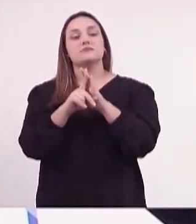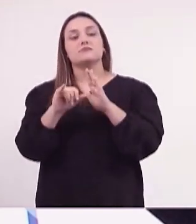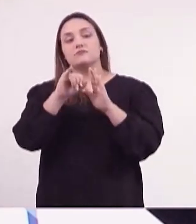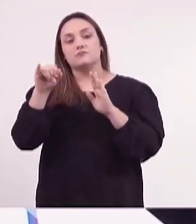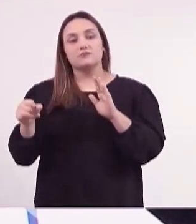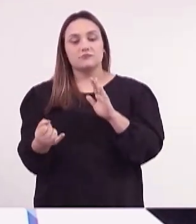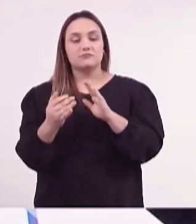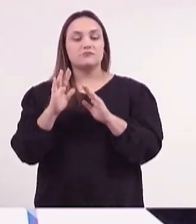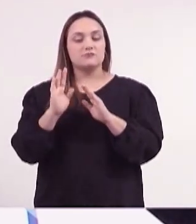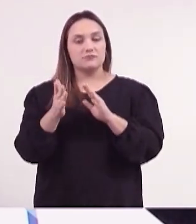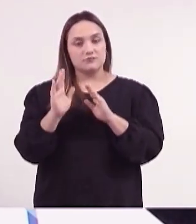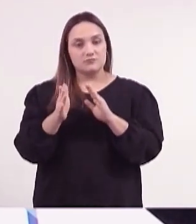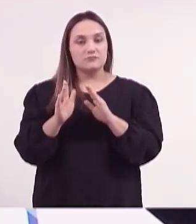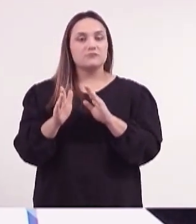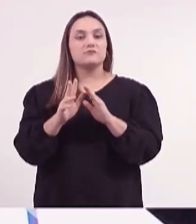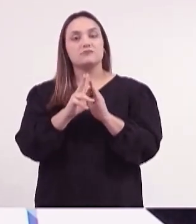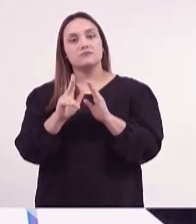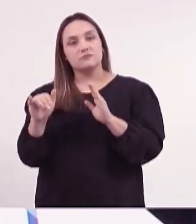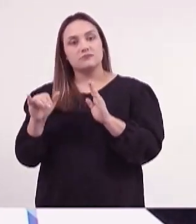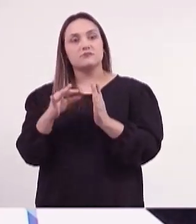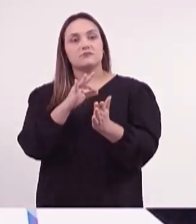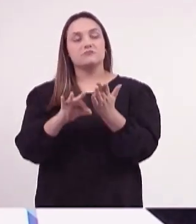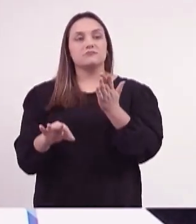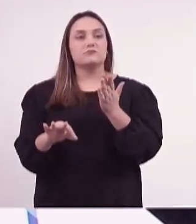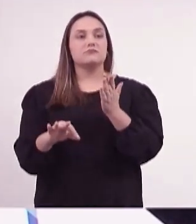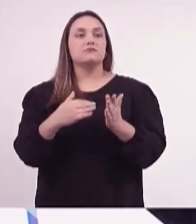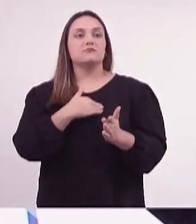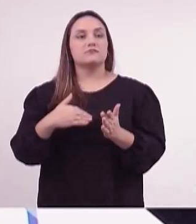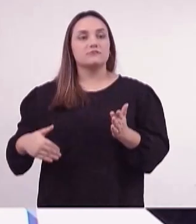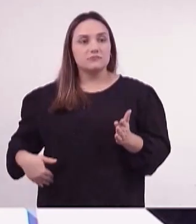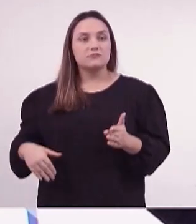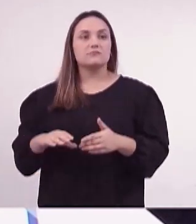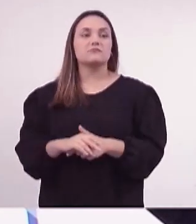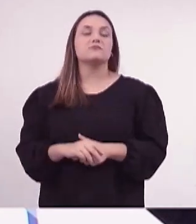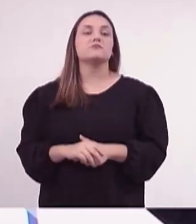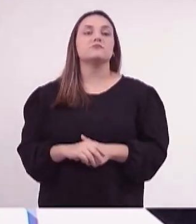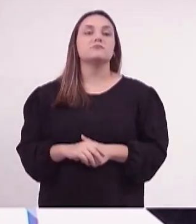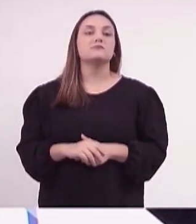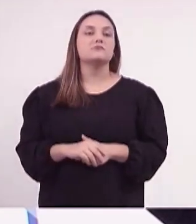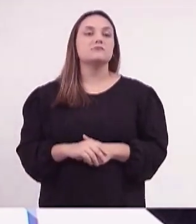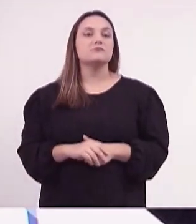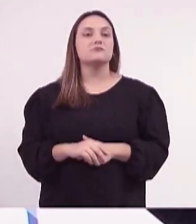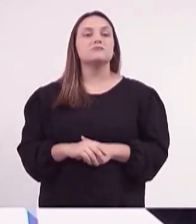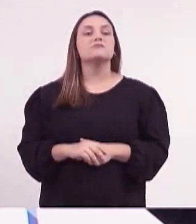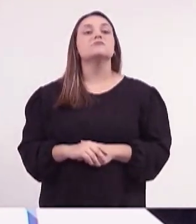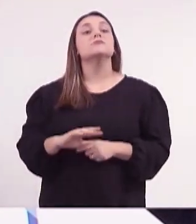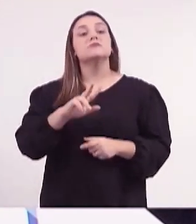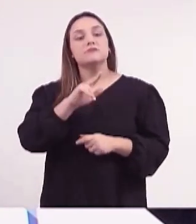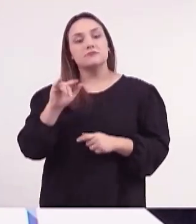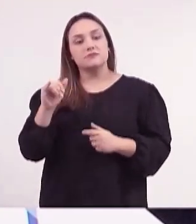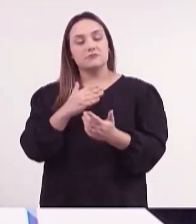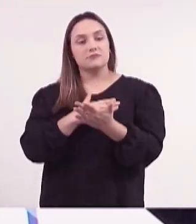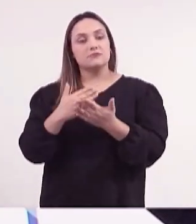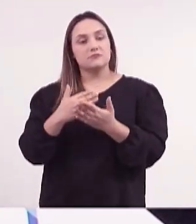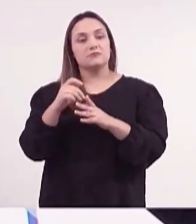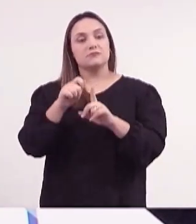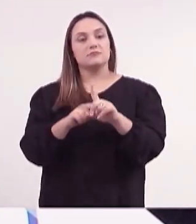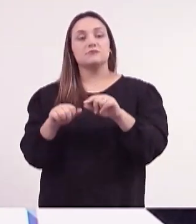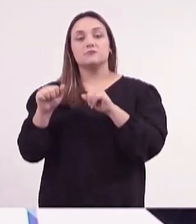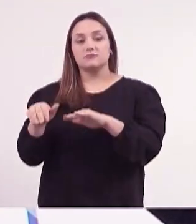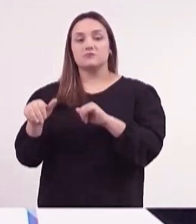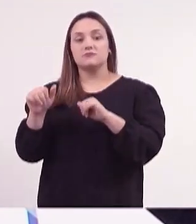vai seguir para a sanção do governador e a publicação já entrando em vigor em